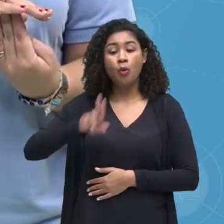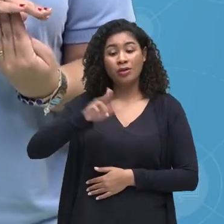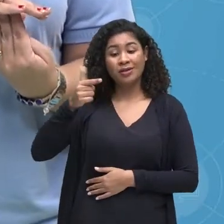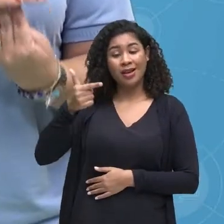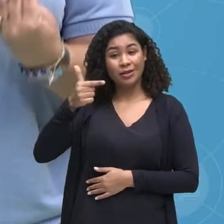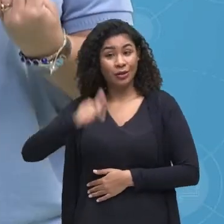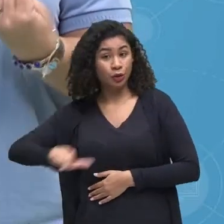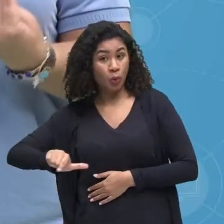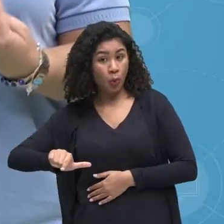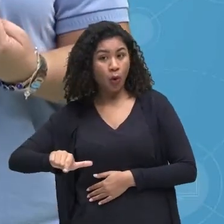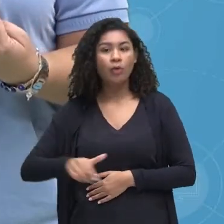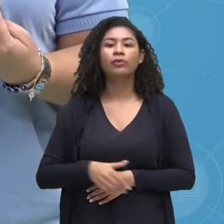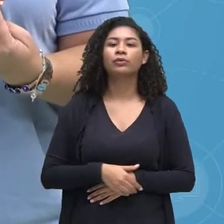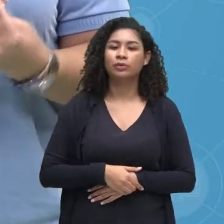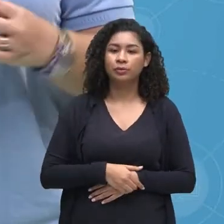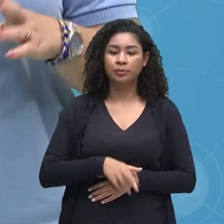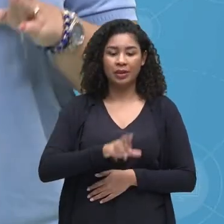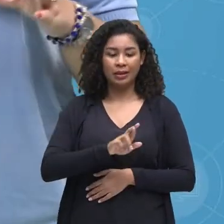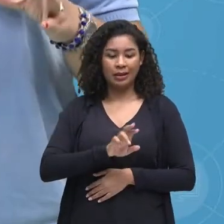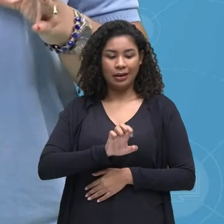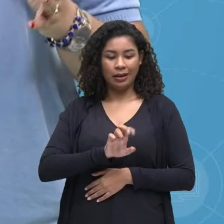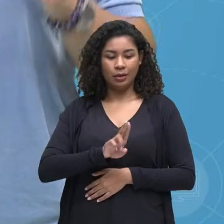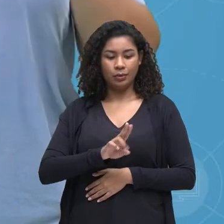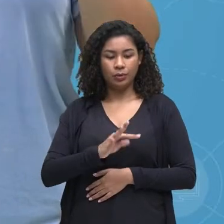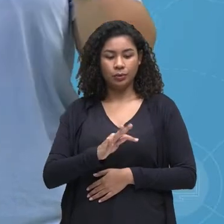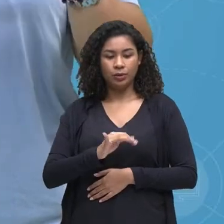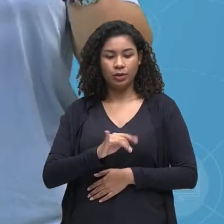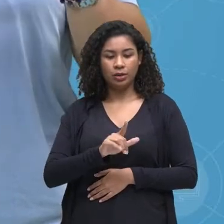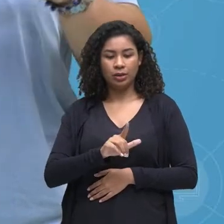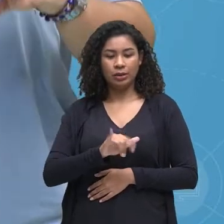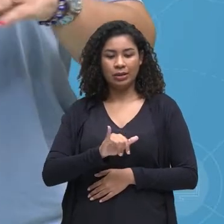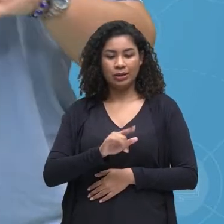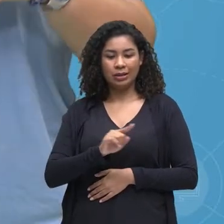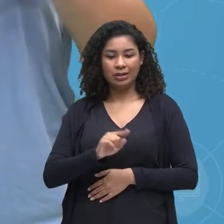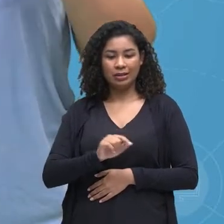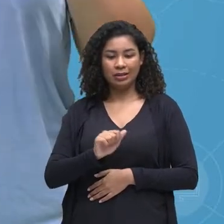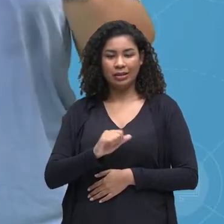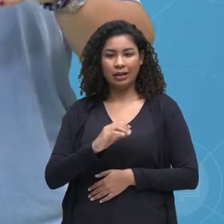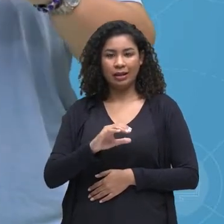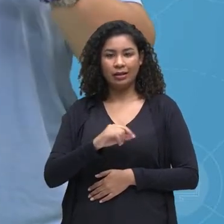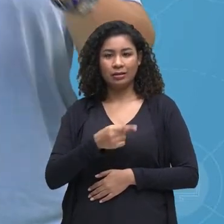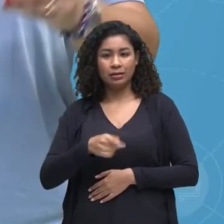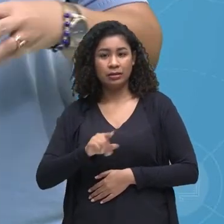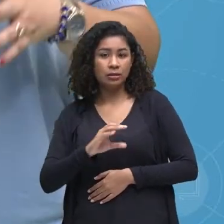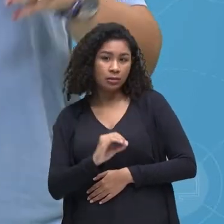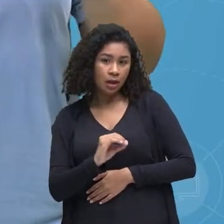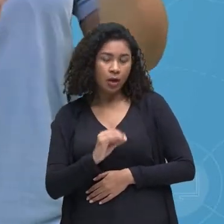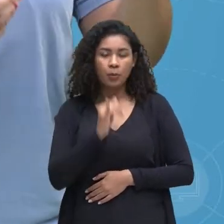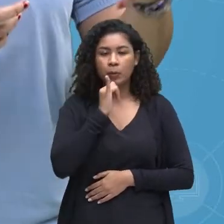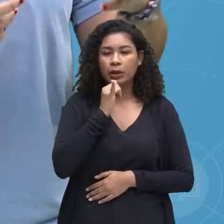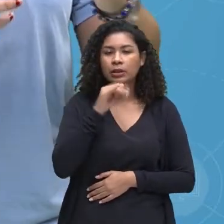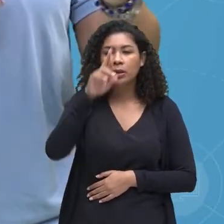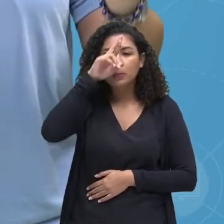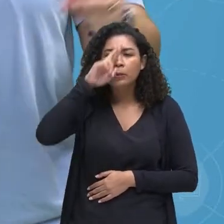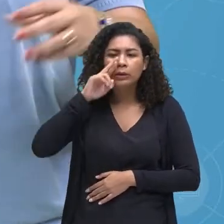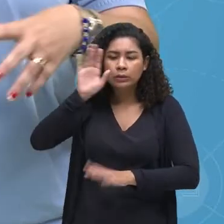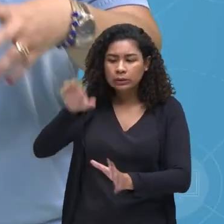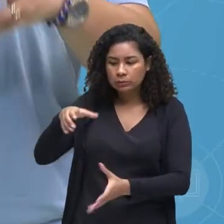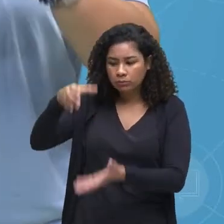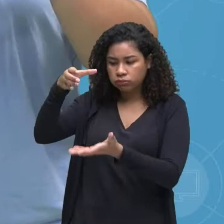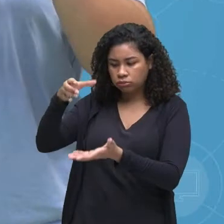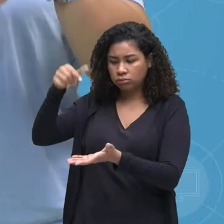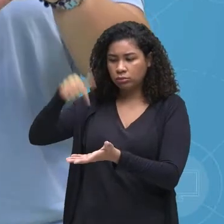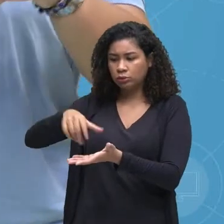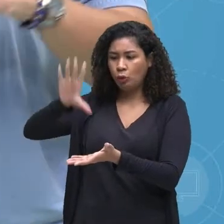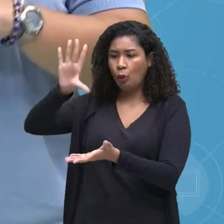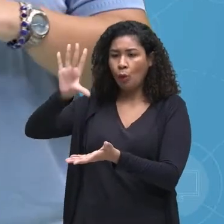de reciclagem, tá? Reutilização é você pegar aí uma garrafa PET, vou decorar, vou transformar em um vasinho, vou transformar